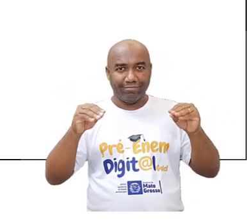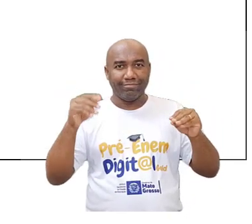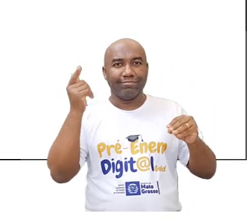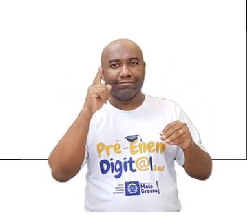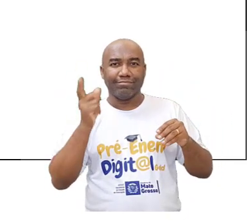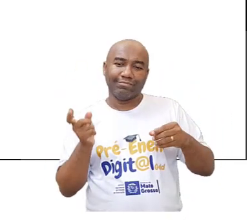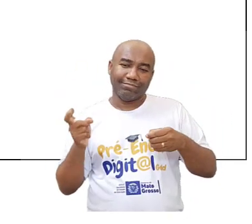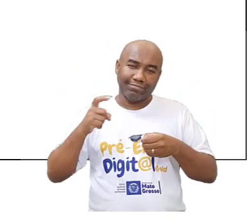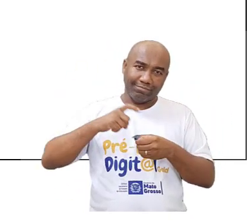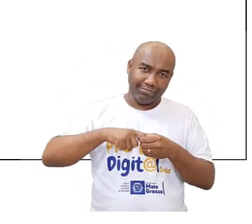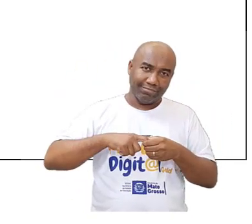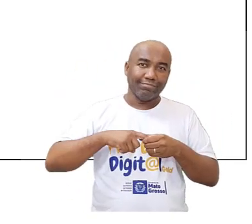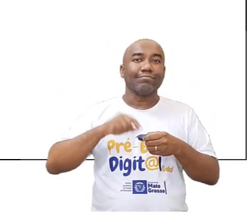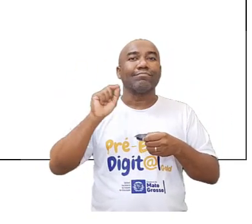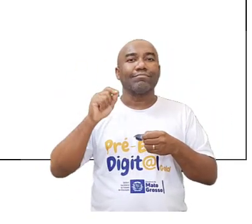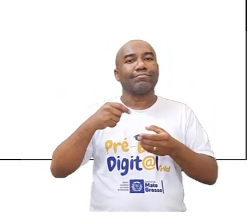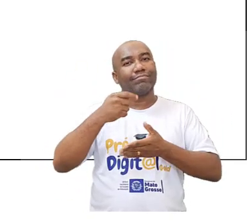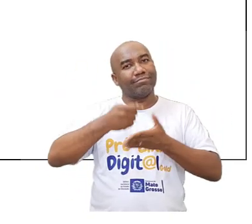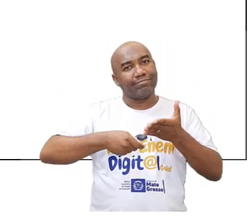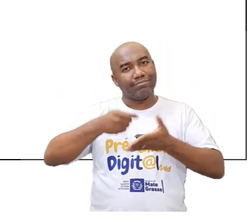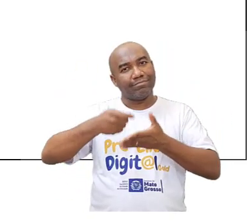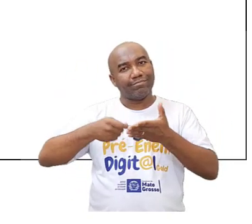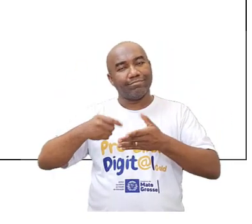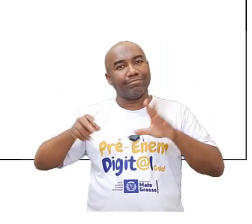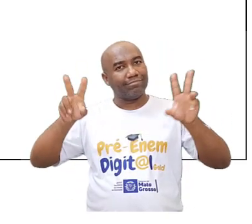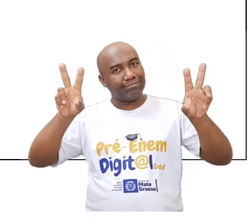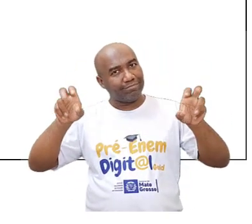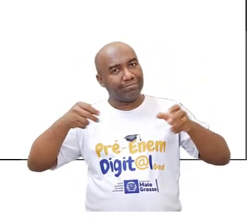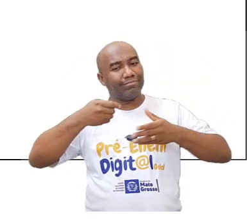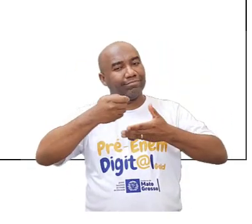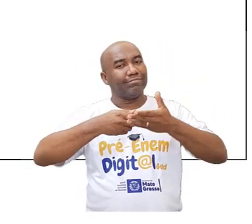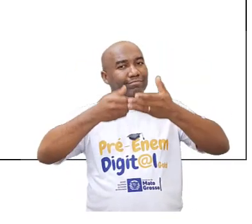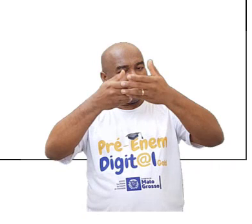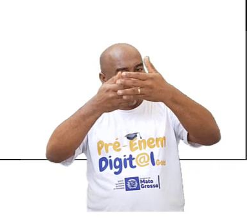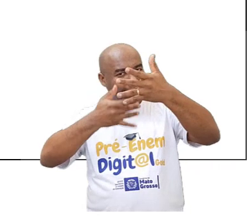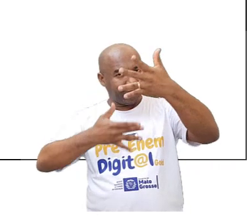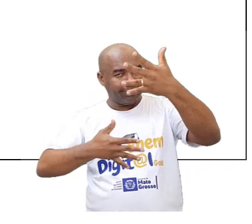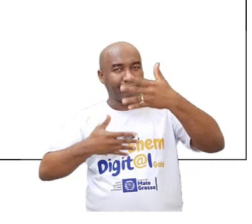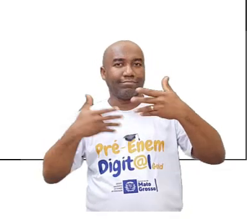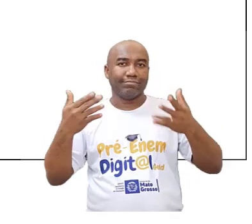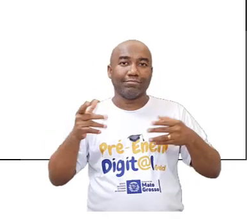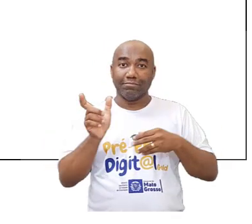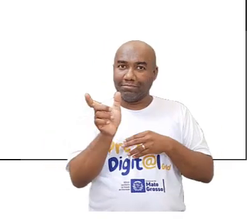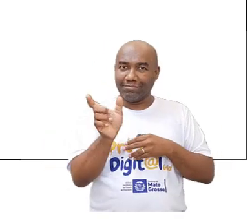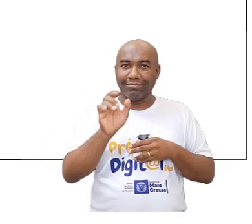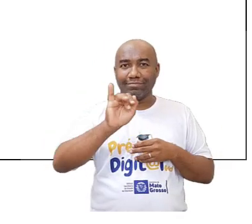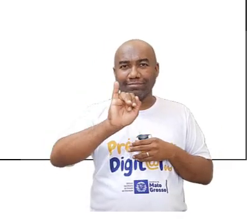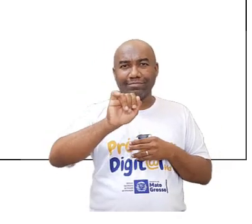usa para retomar no tema, ok? Então vamos lá. Portanto,